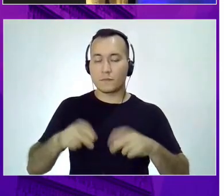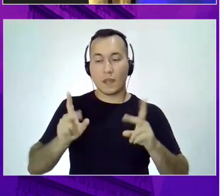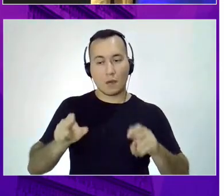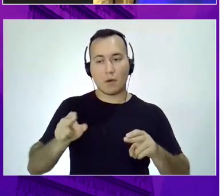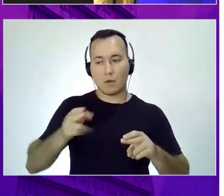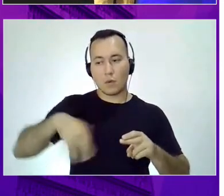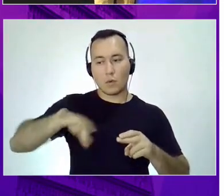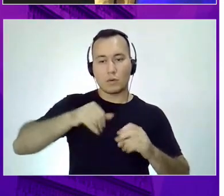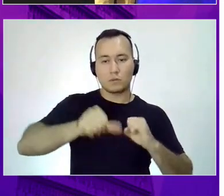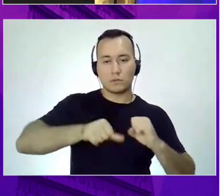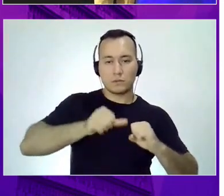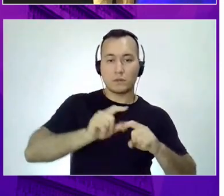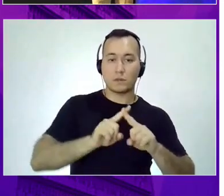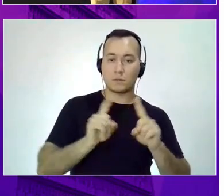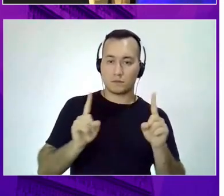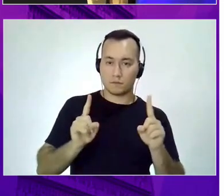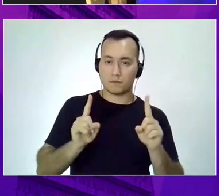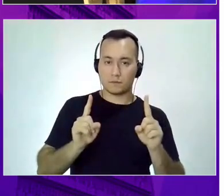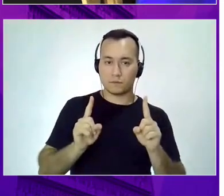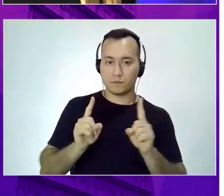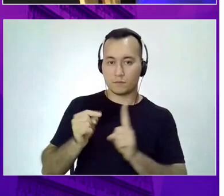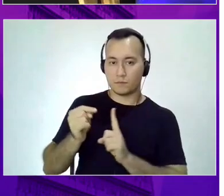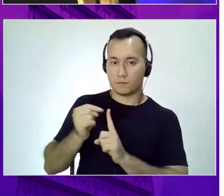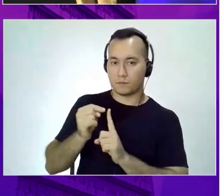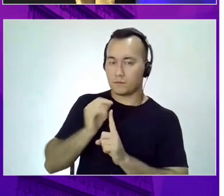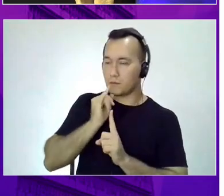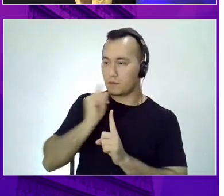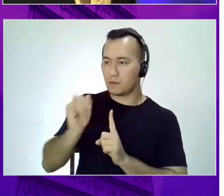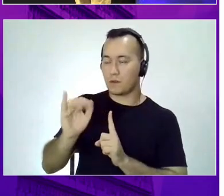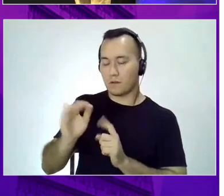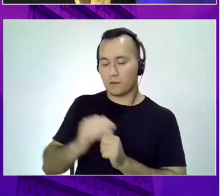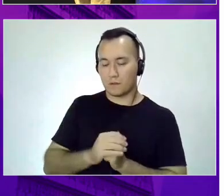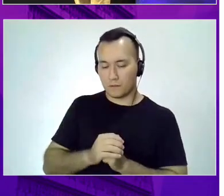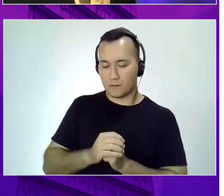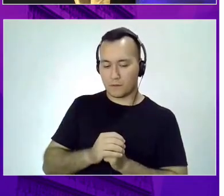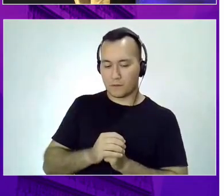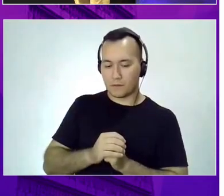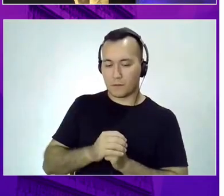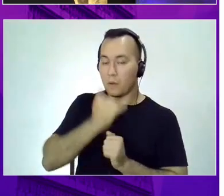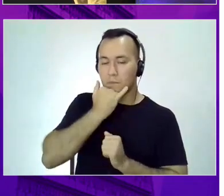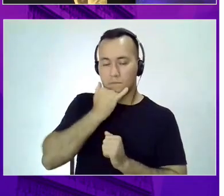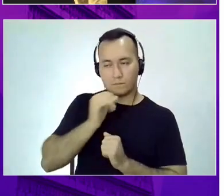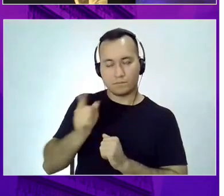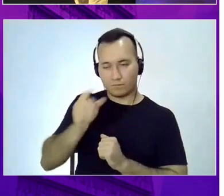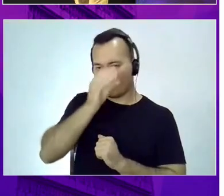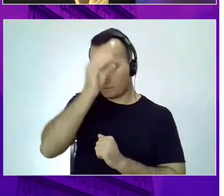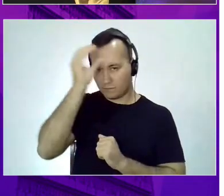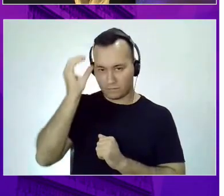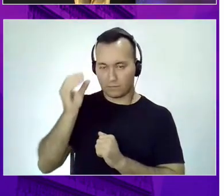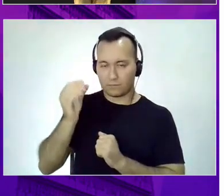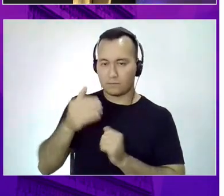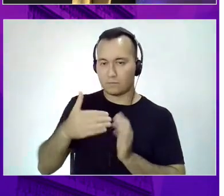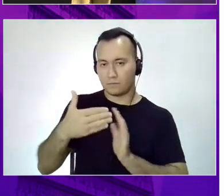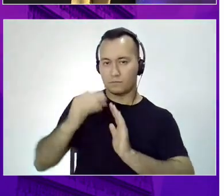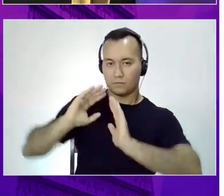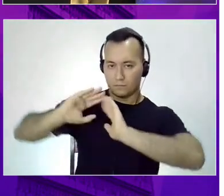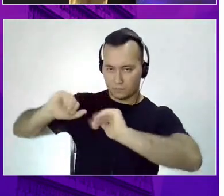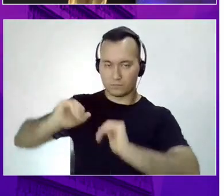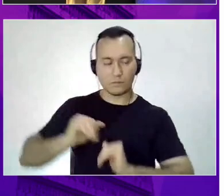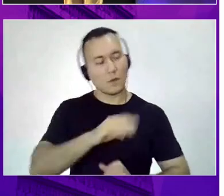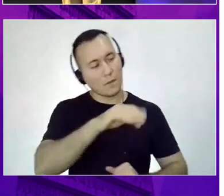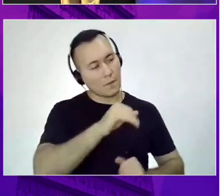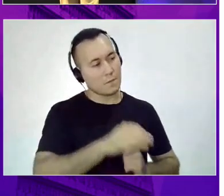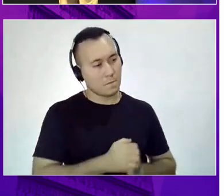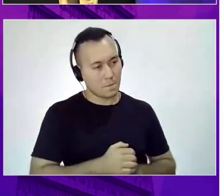o Safe2Pay, olha, eu gostaria de ser avisado quando a transação que eu criei contigo for gerada, né?